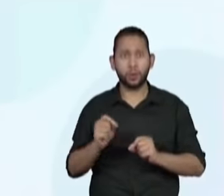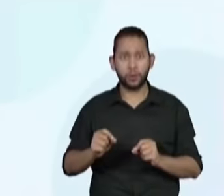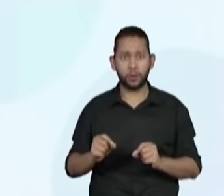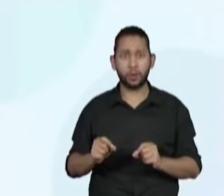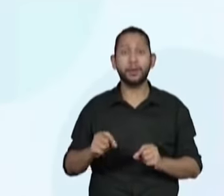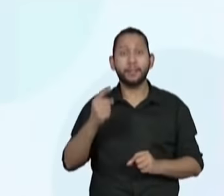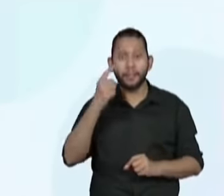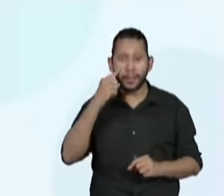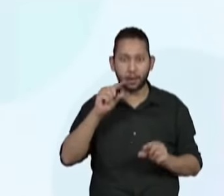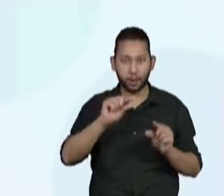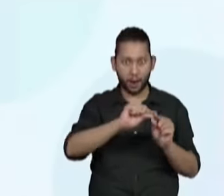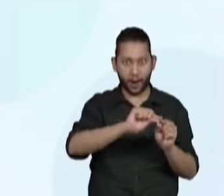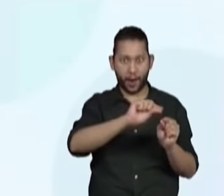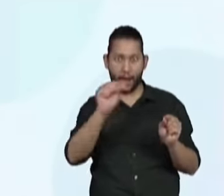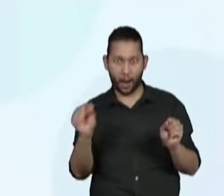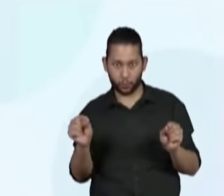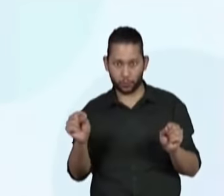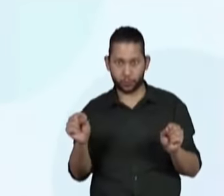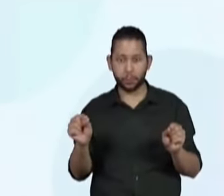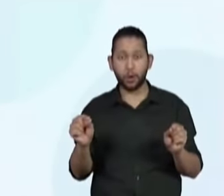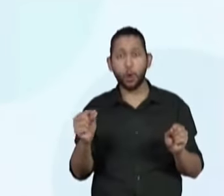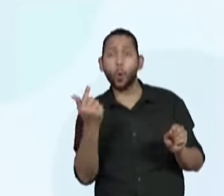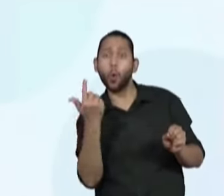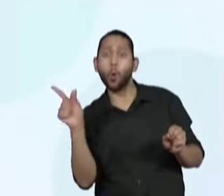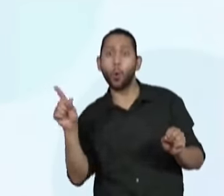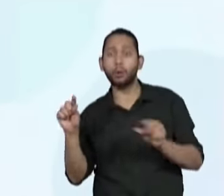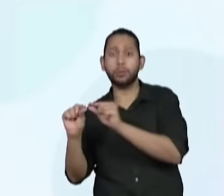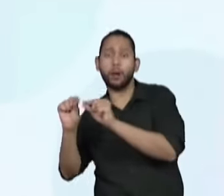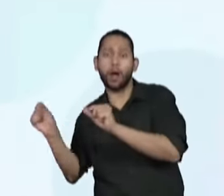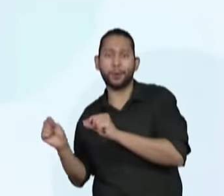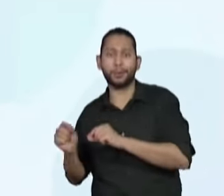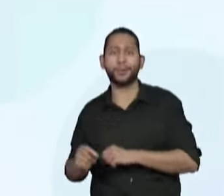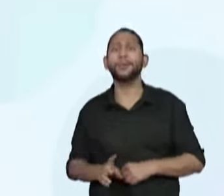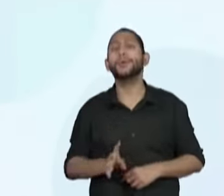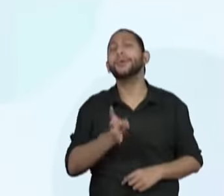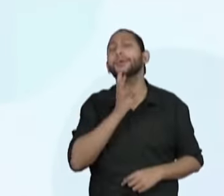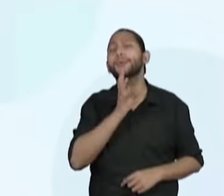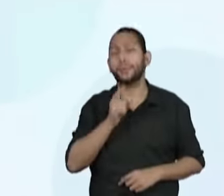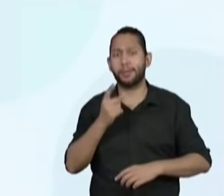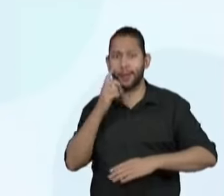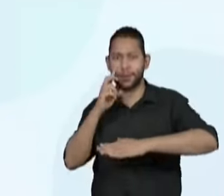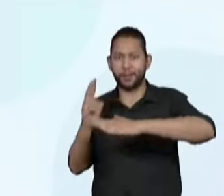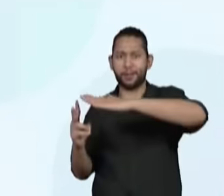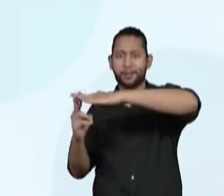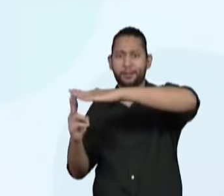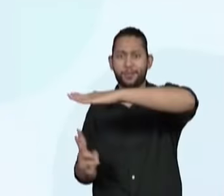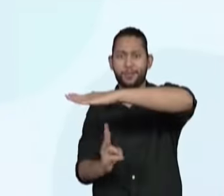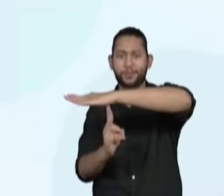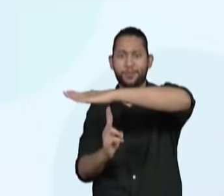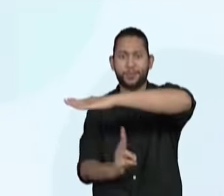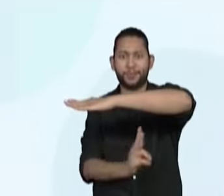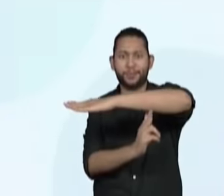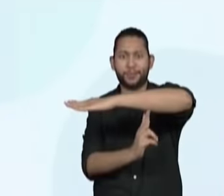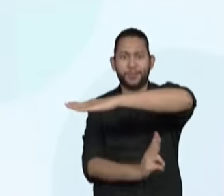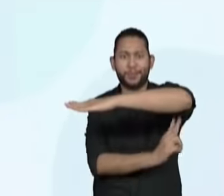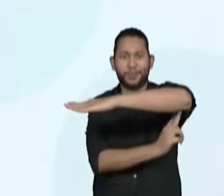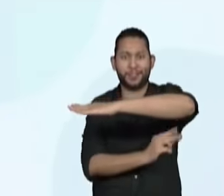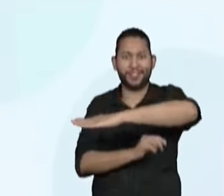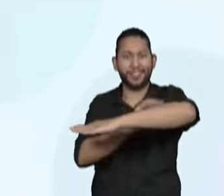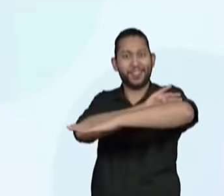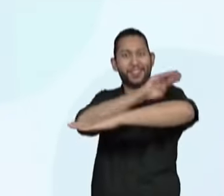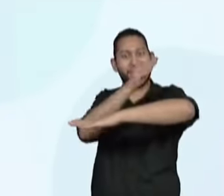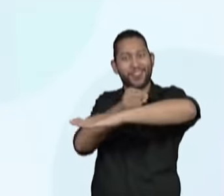arcos adjacentes, ou seja, né, às vezes a gente passa embaixo de um viaduto, por exemplo, né, um viaduto sobre uma ferrovia,